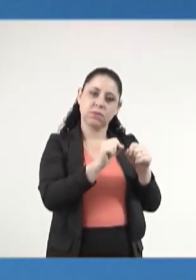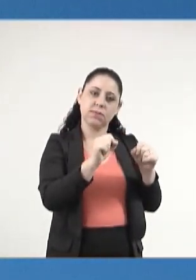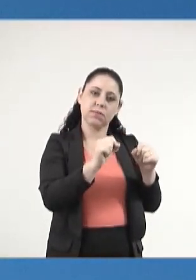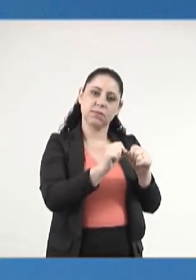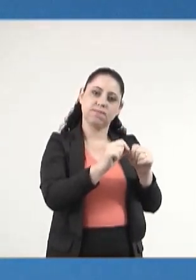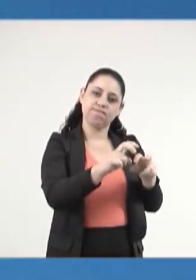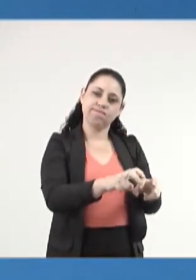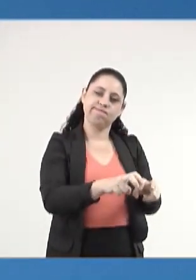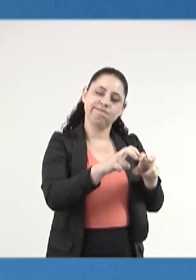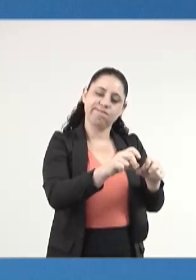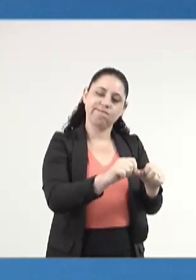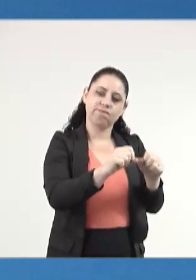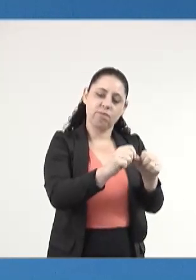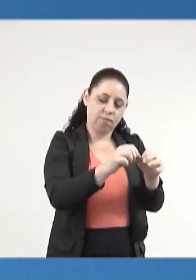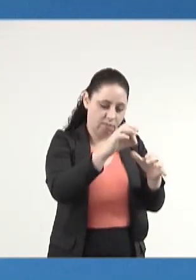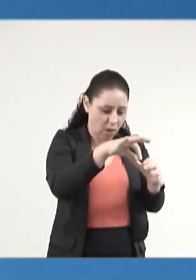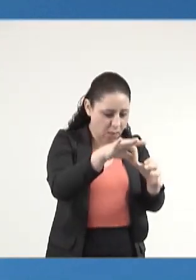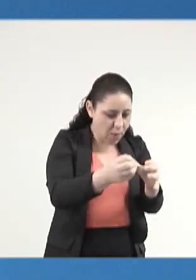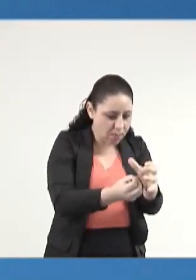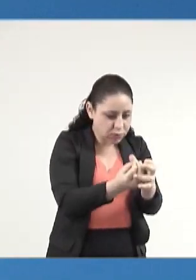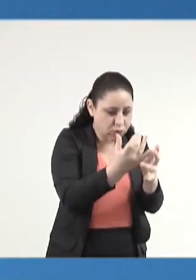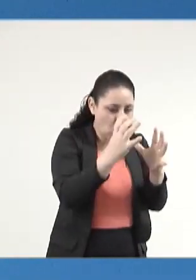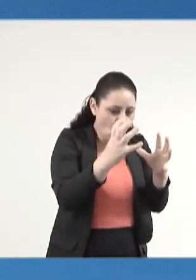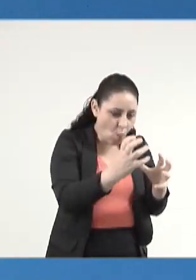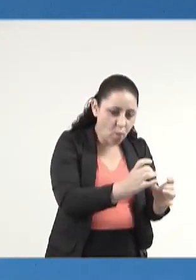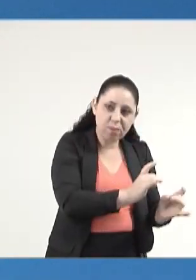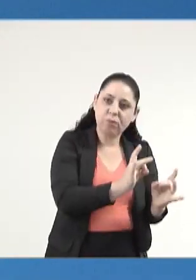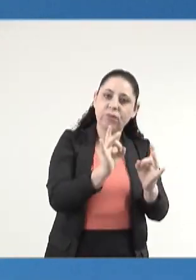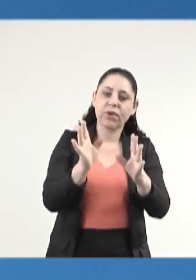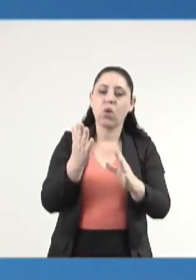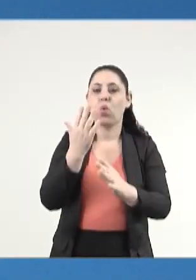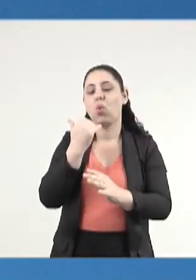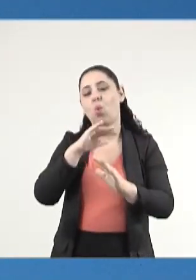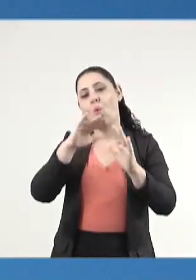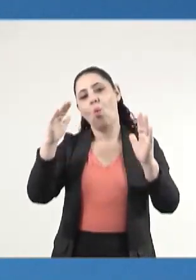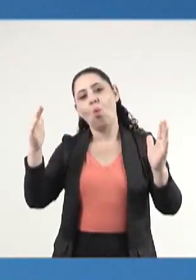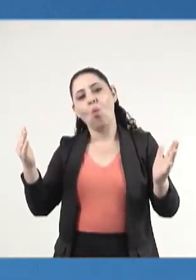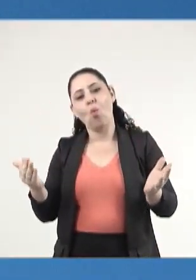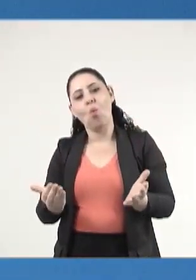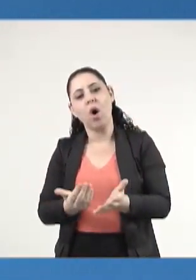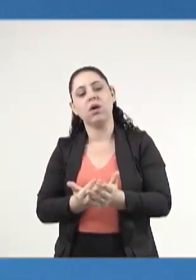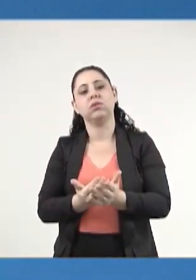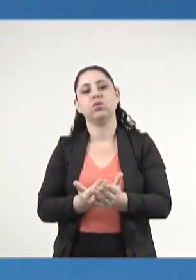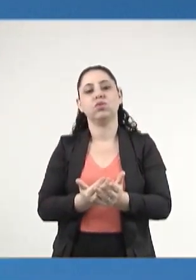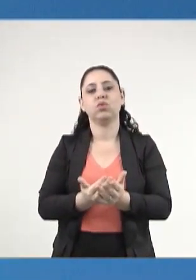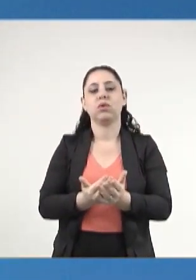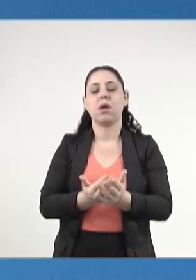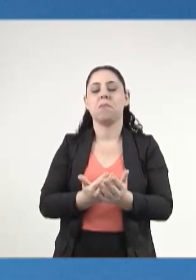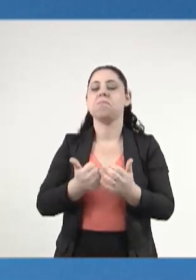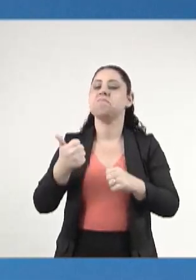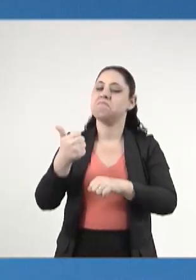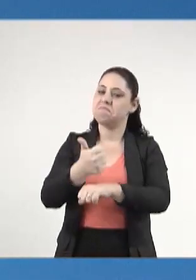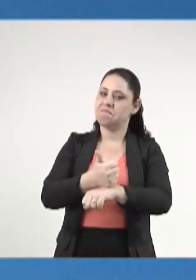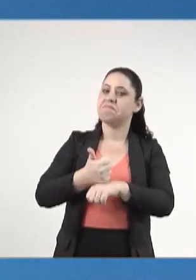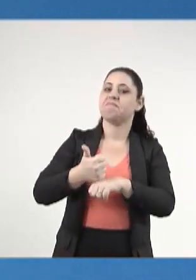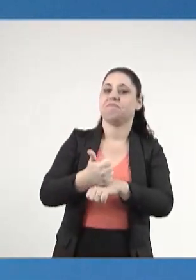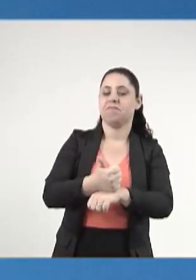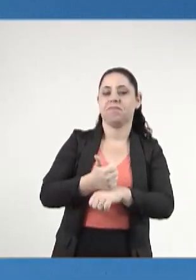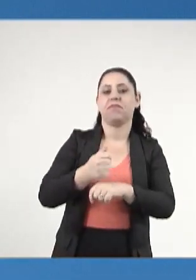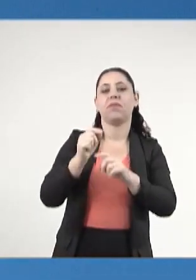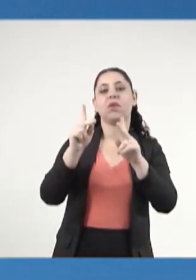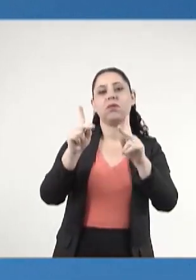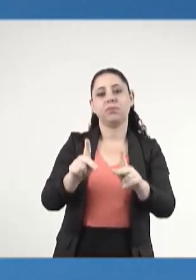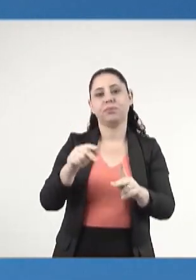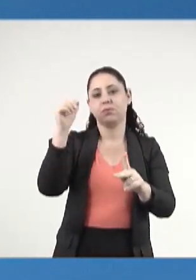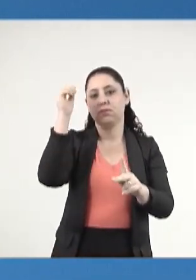trabalhadoras da terra que produzem fundamentalmente o alimento que alimenta com alimento de boa qualidade o